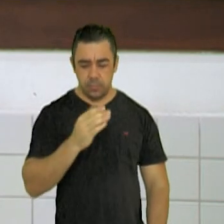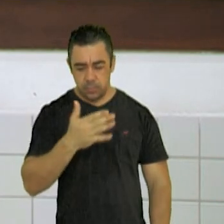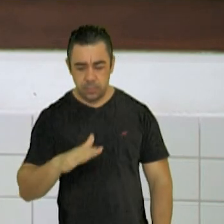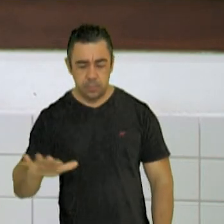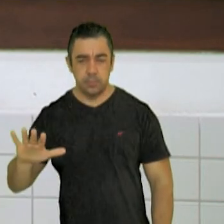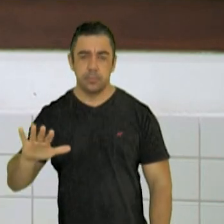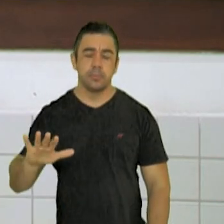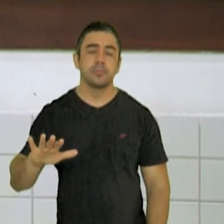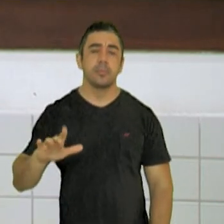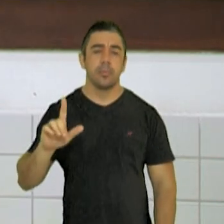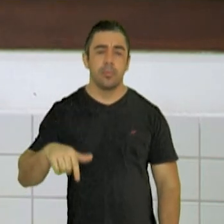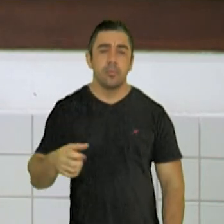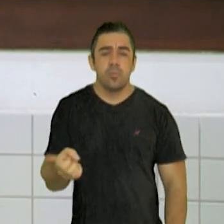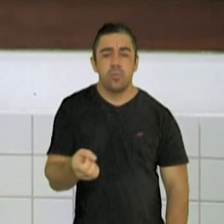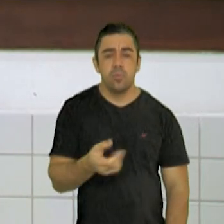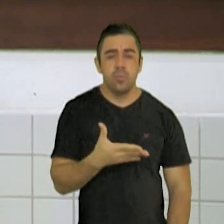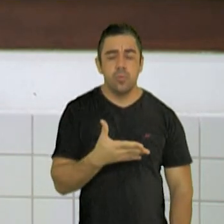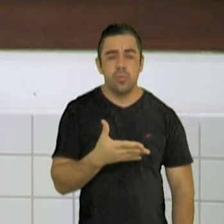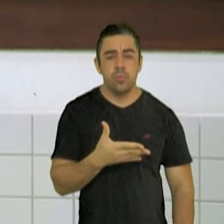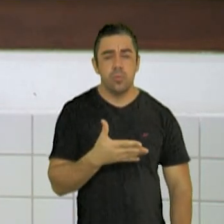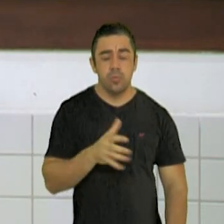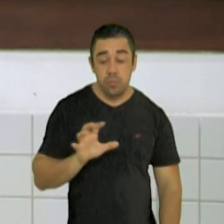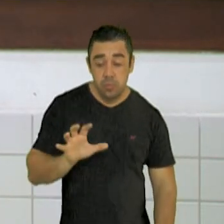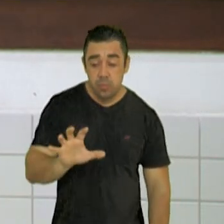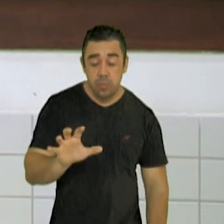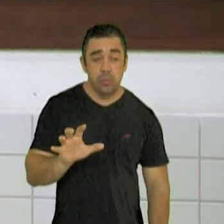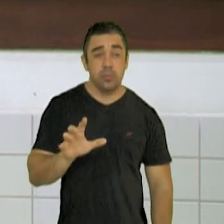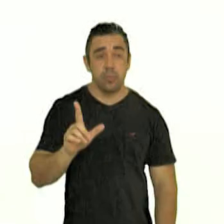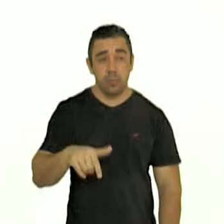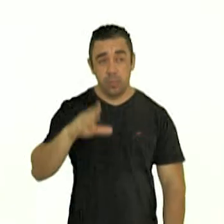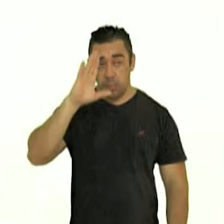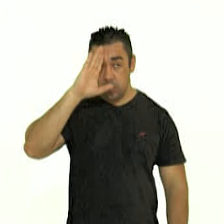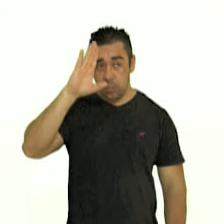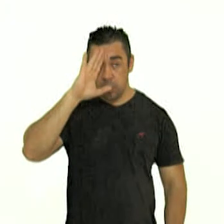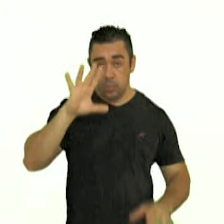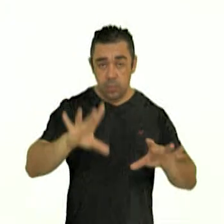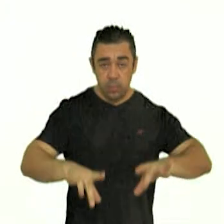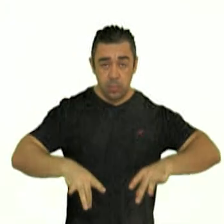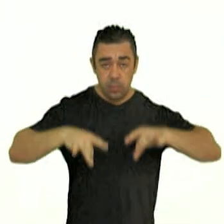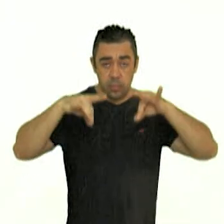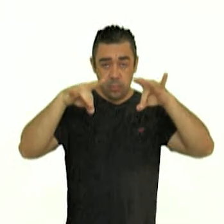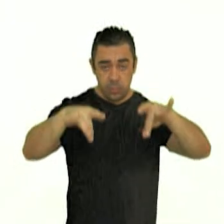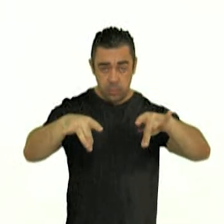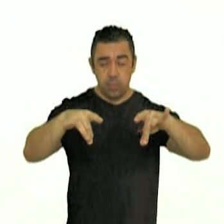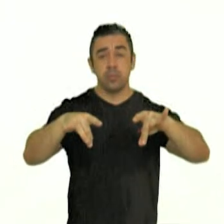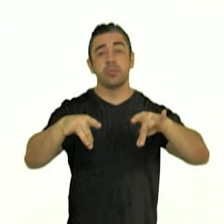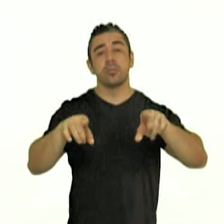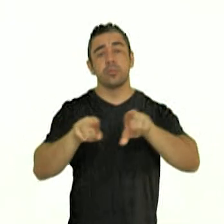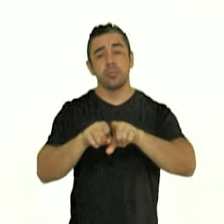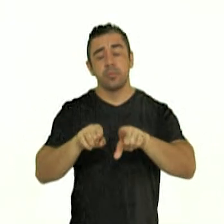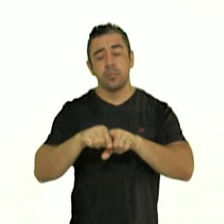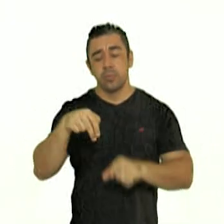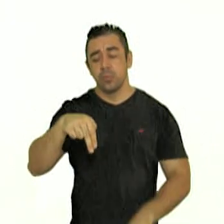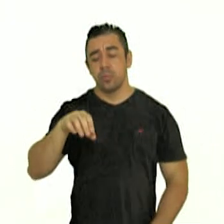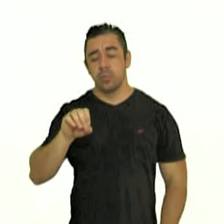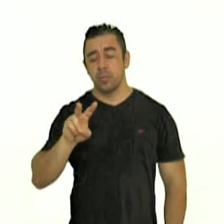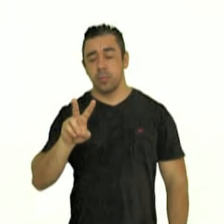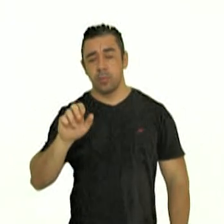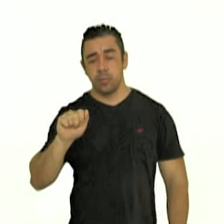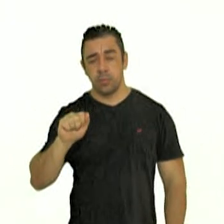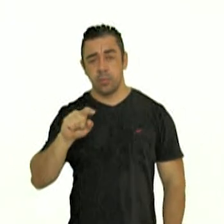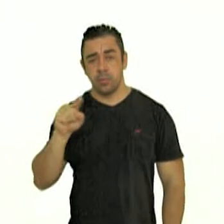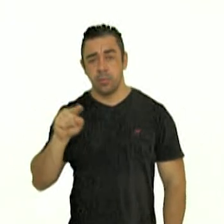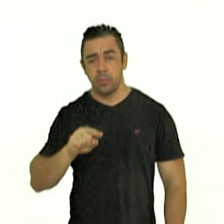o novíssimo continente, né, onde nós temos lá o destaque para a Austrália e Nova Zelândia, é uma economia